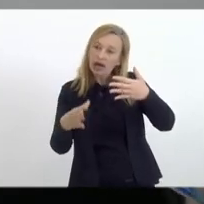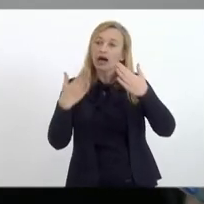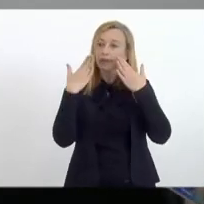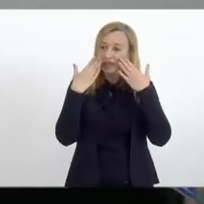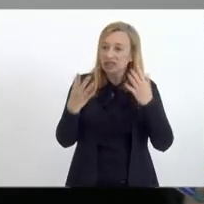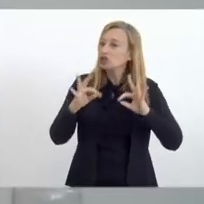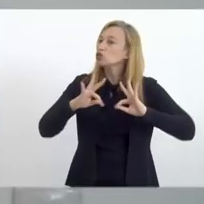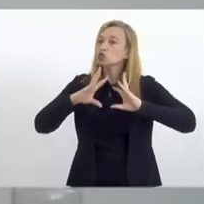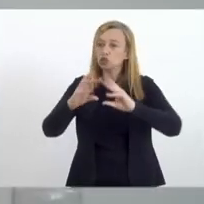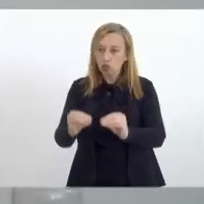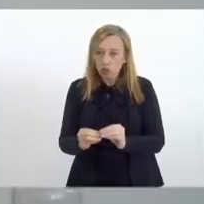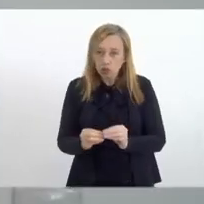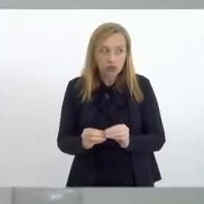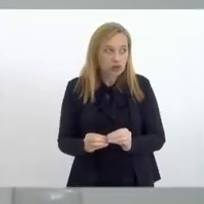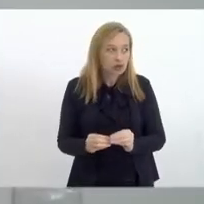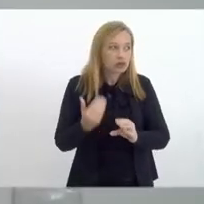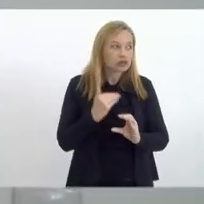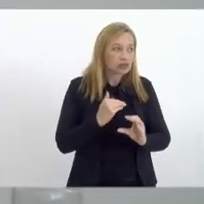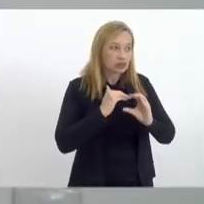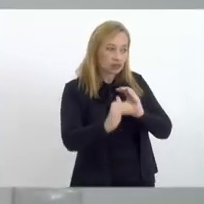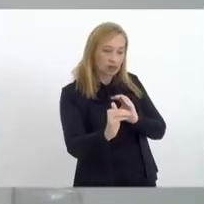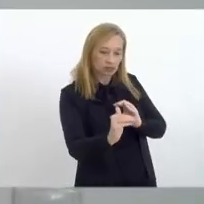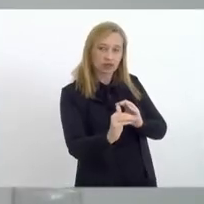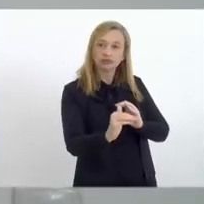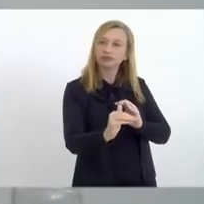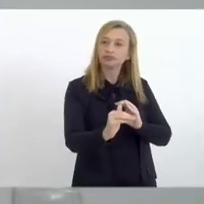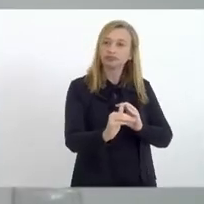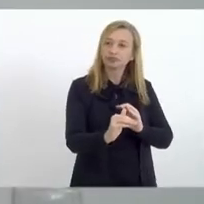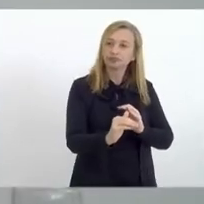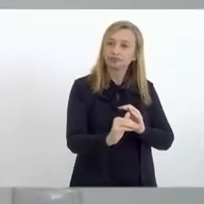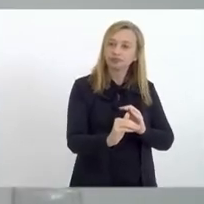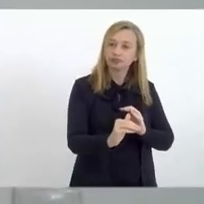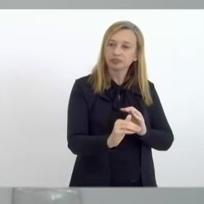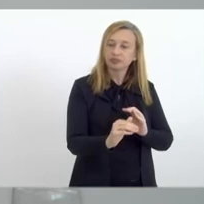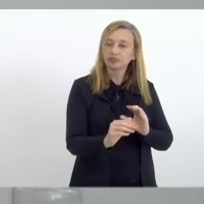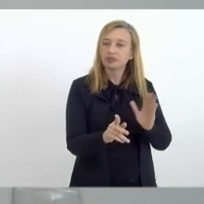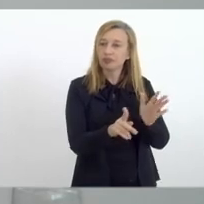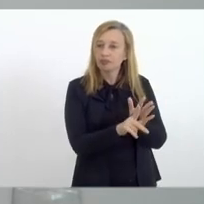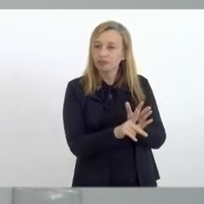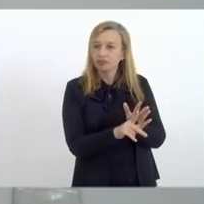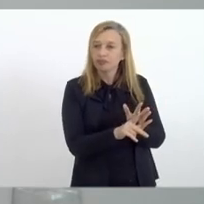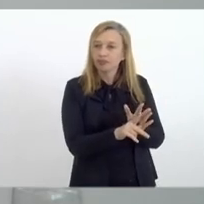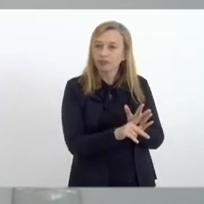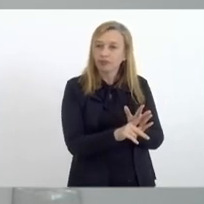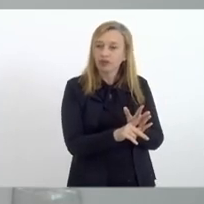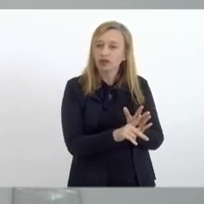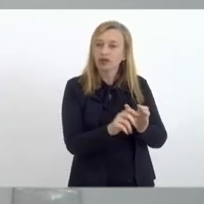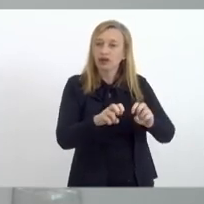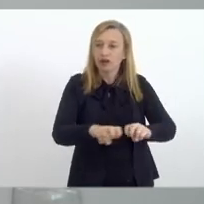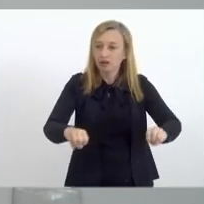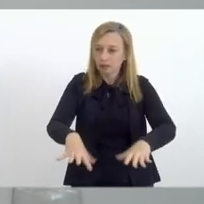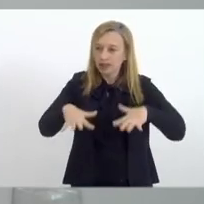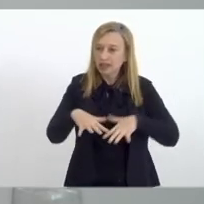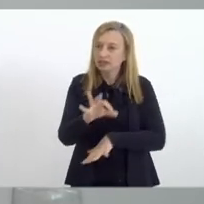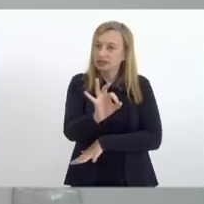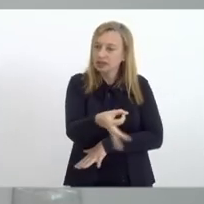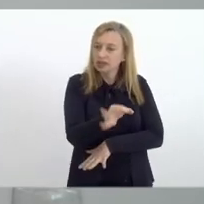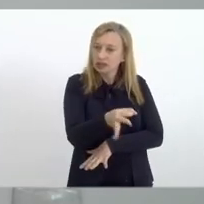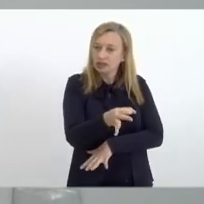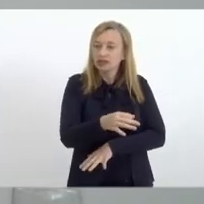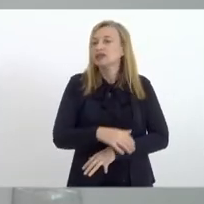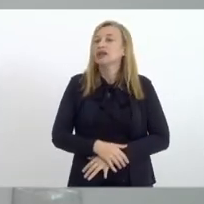que foram feitas, mas encaminhando para a levada dos projetos ao plenário, efetivamente,